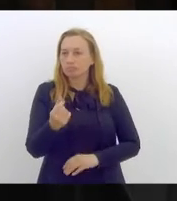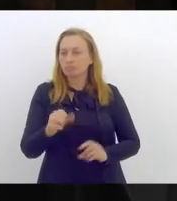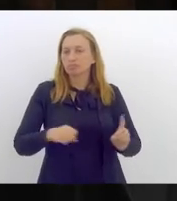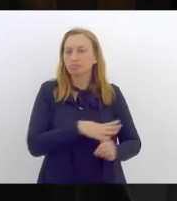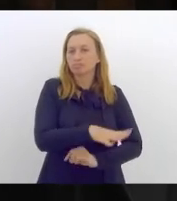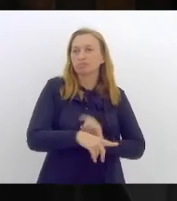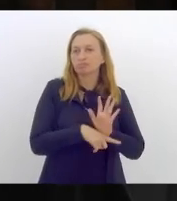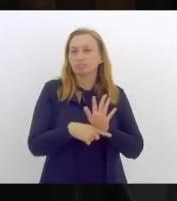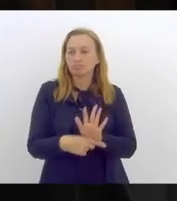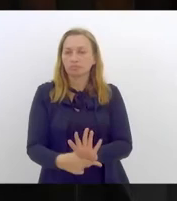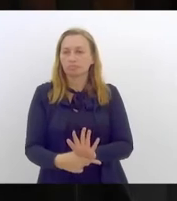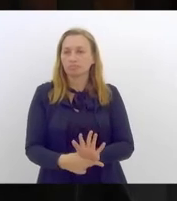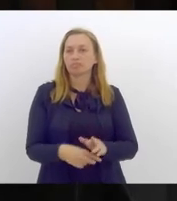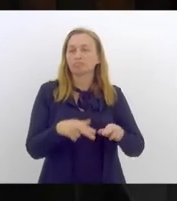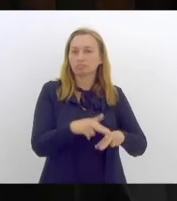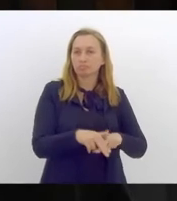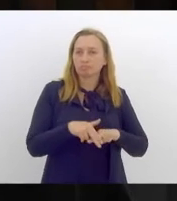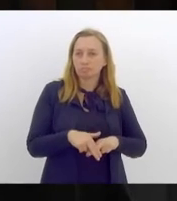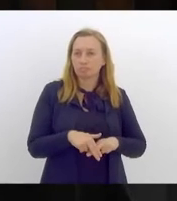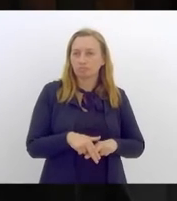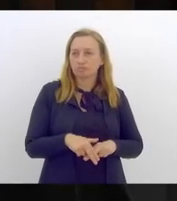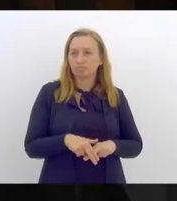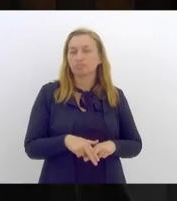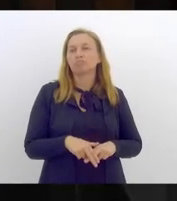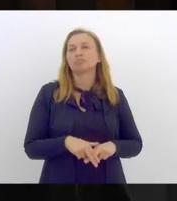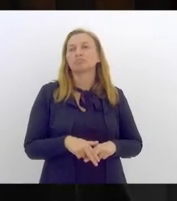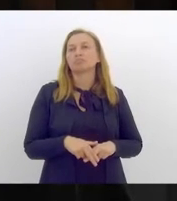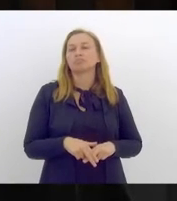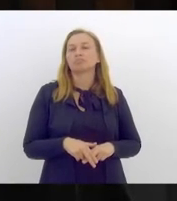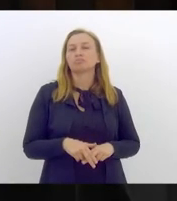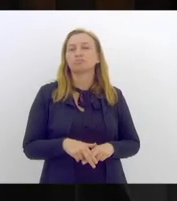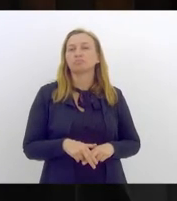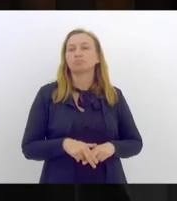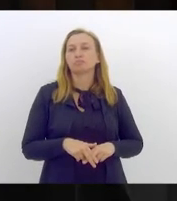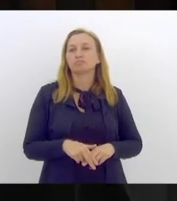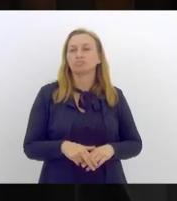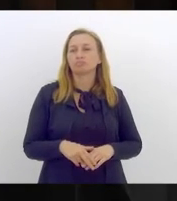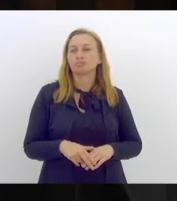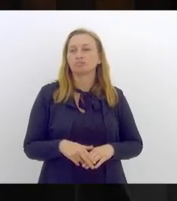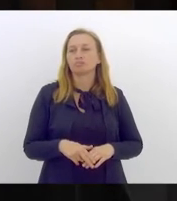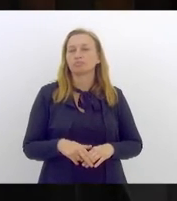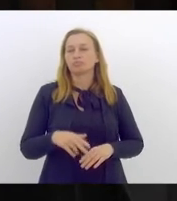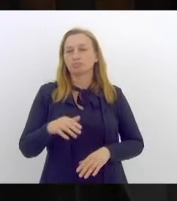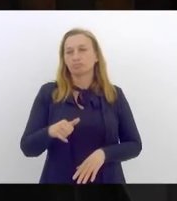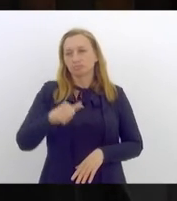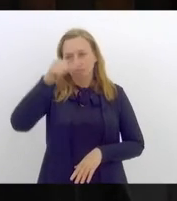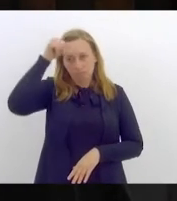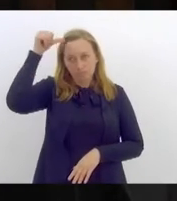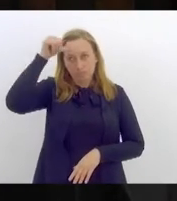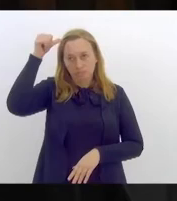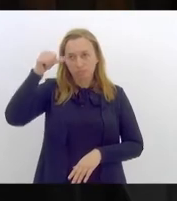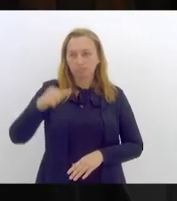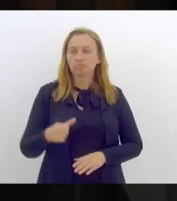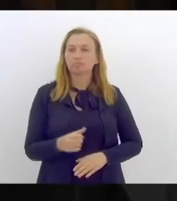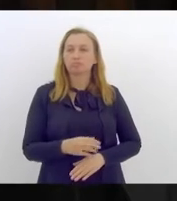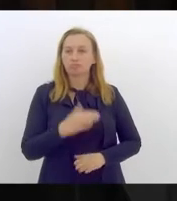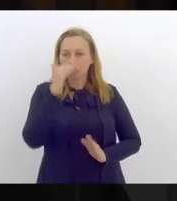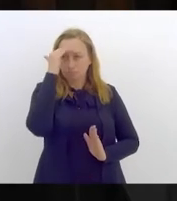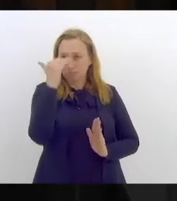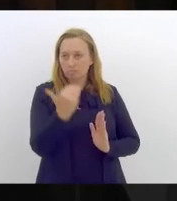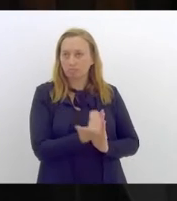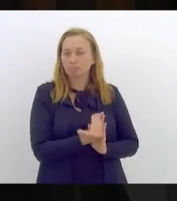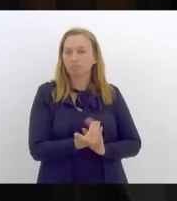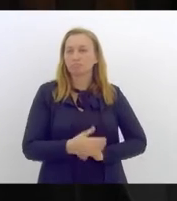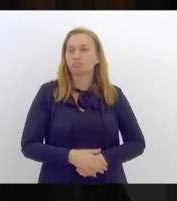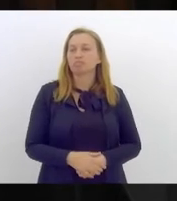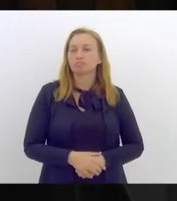social, em decorrência da submissão de Cláudio Castro a essa agenda de Bolsonaro. Então, o